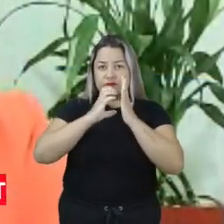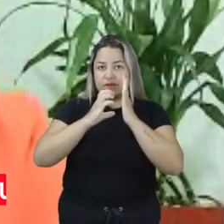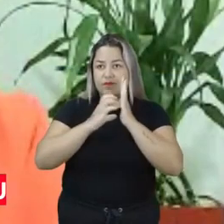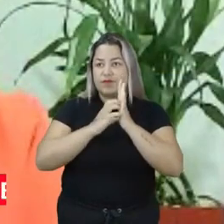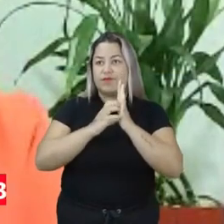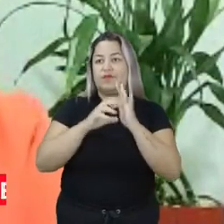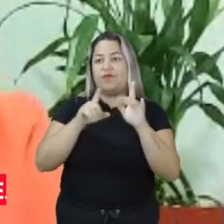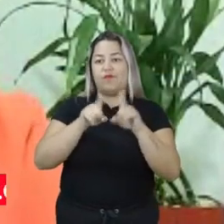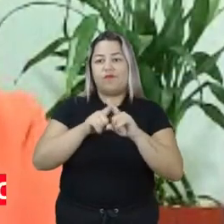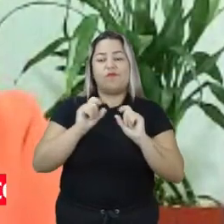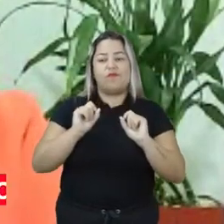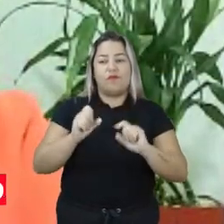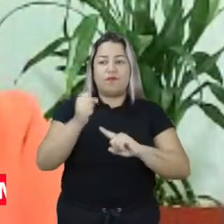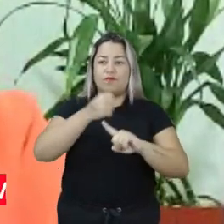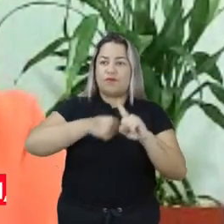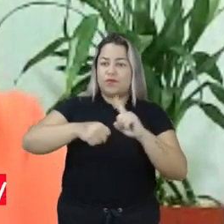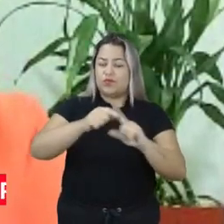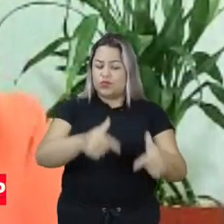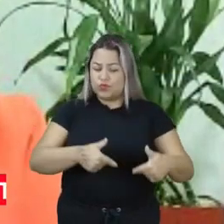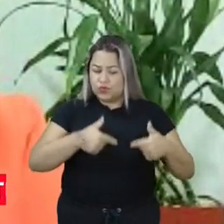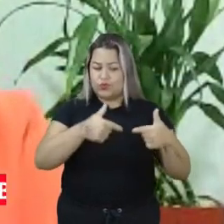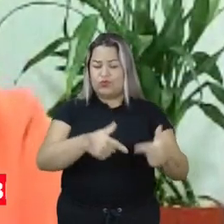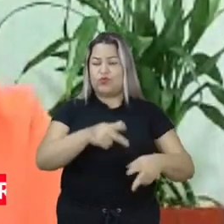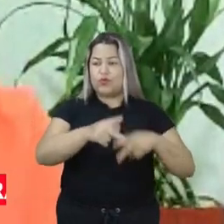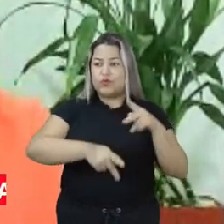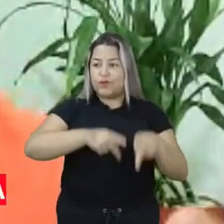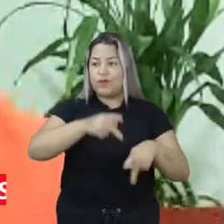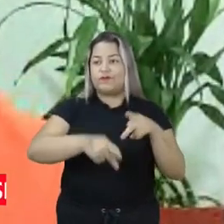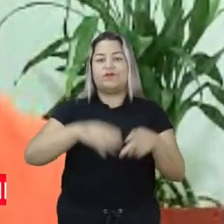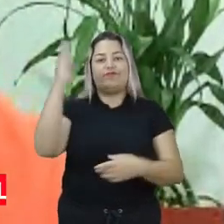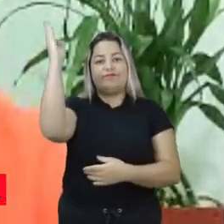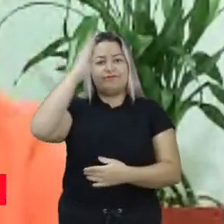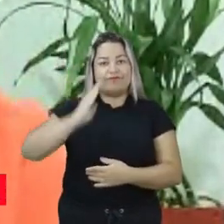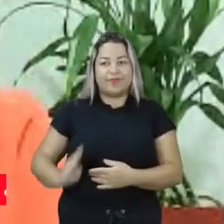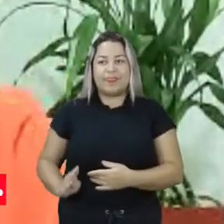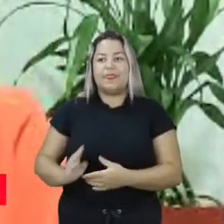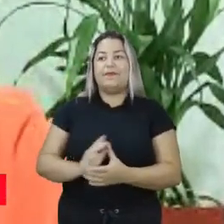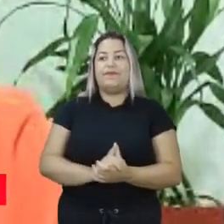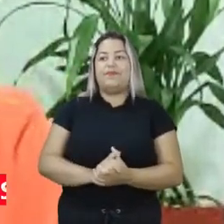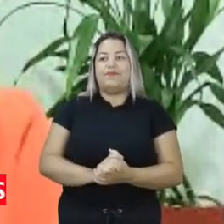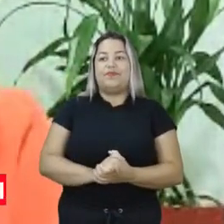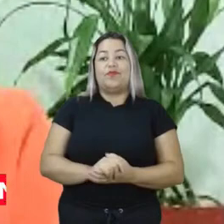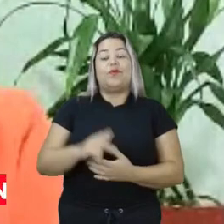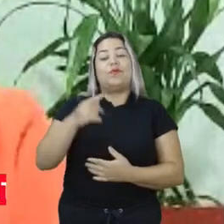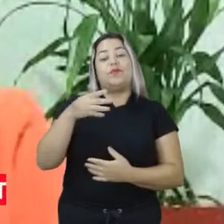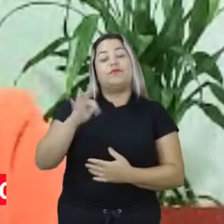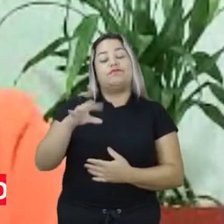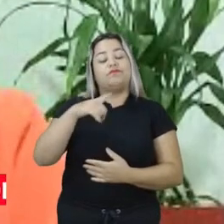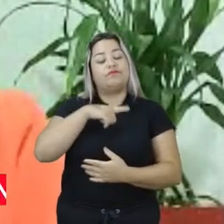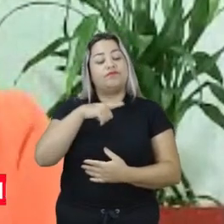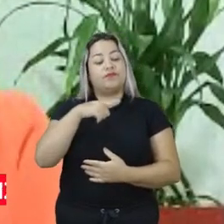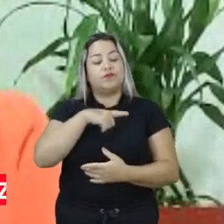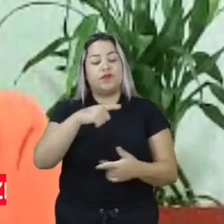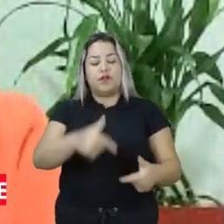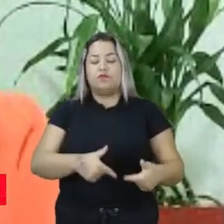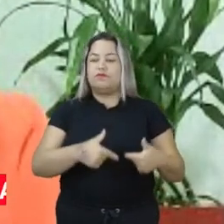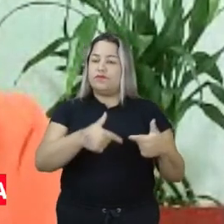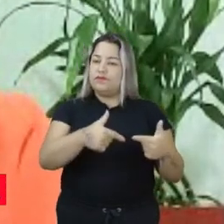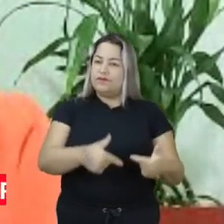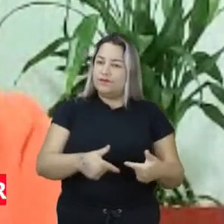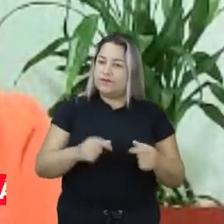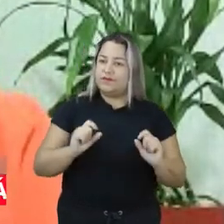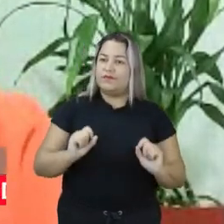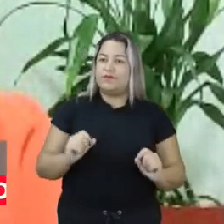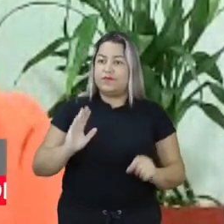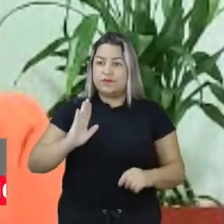instrumento de transformação social, de luta do povo brasileiro, é um partido iluminado. O PT teve na lutas, pela direta